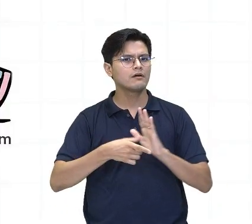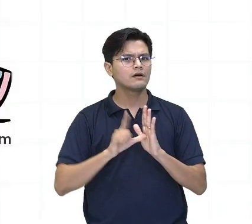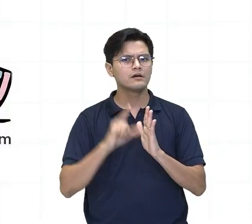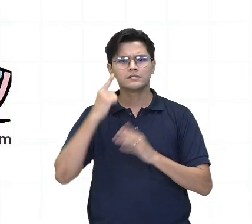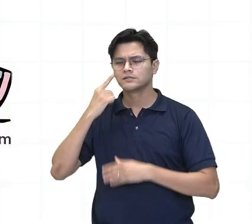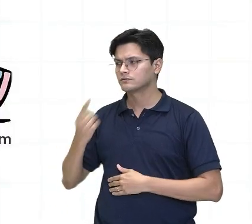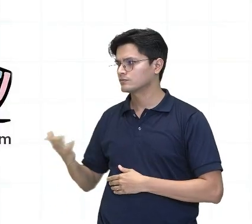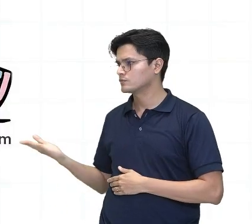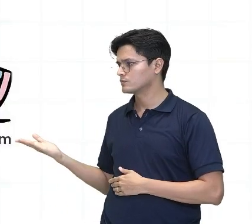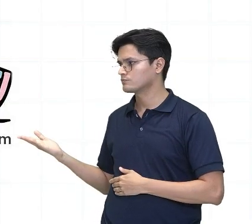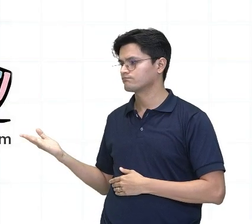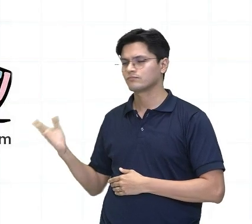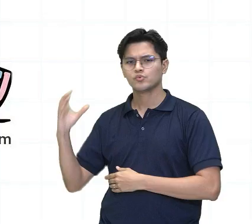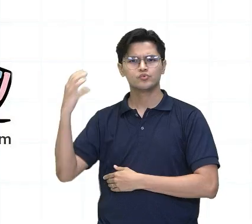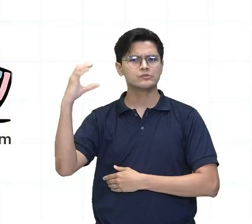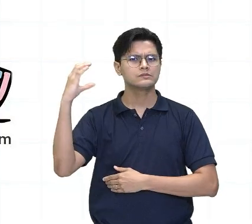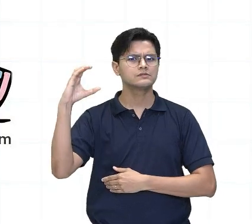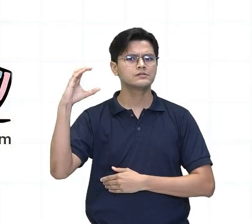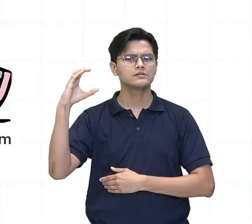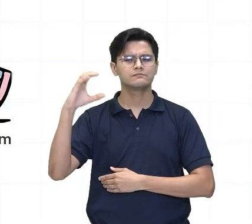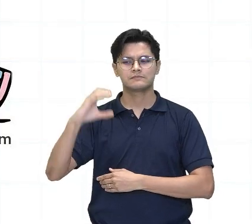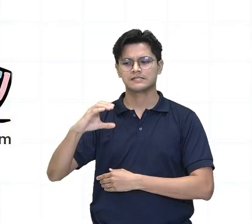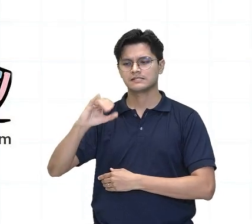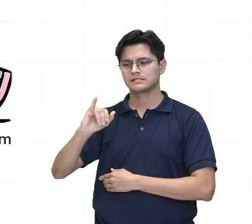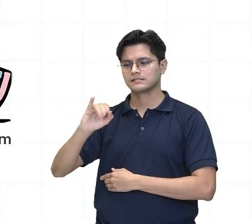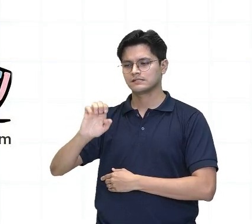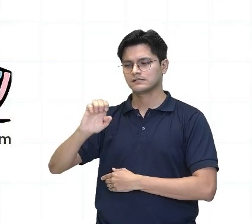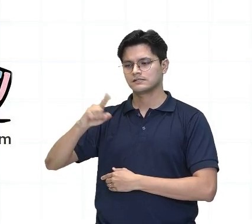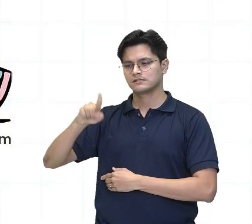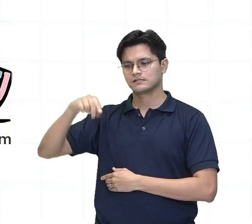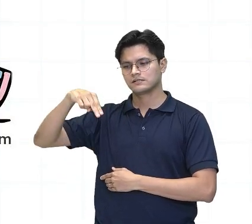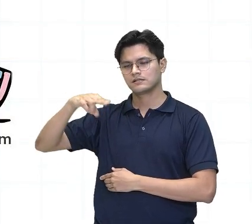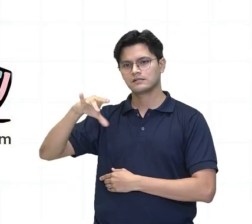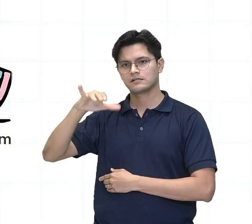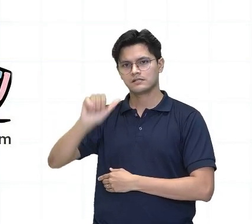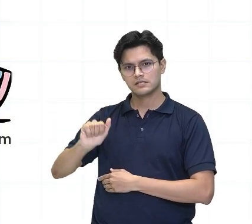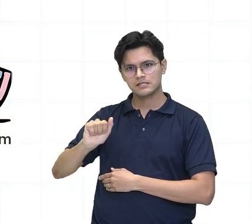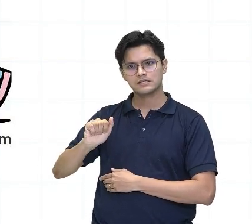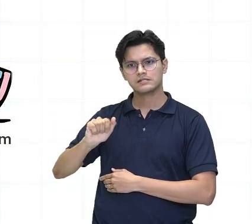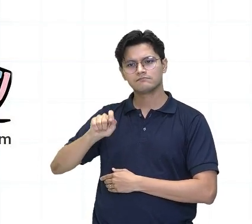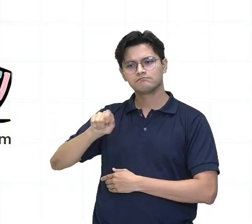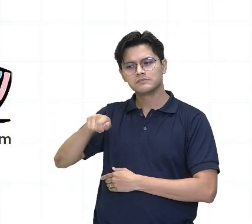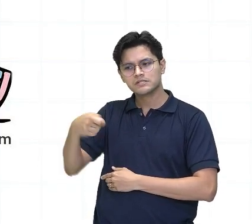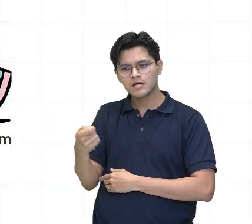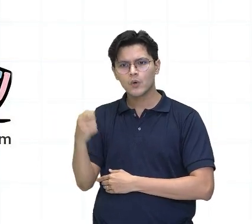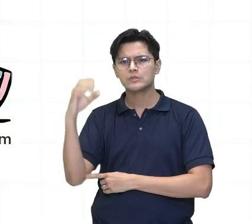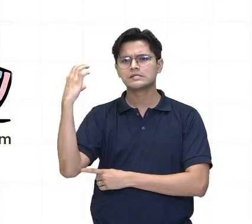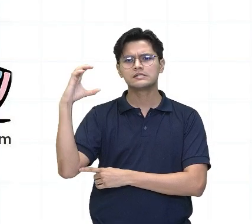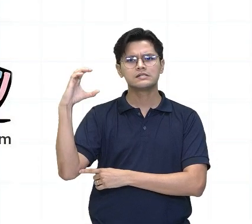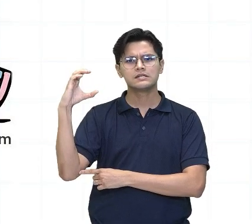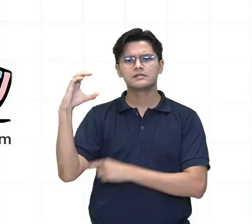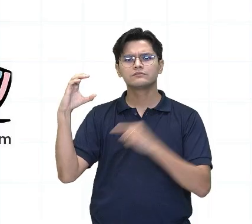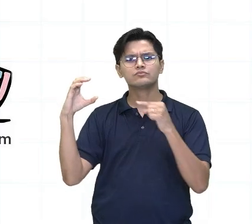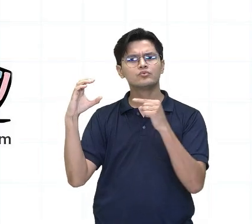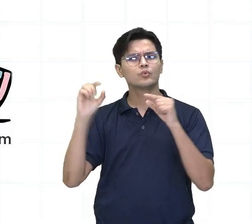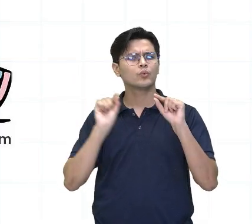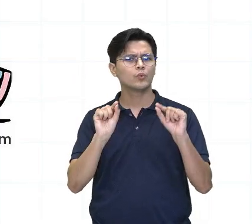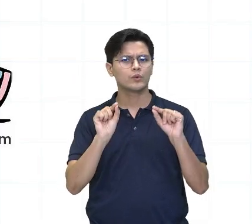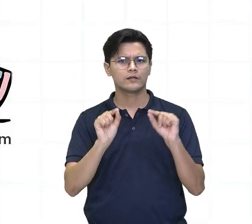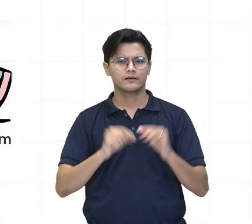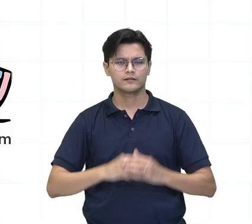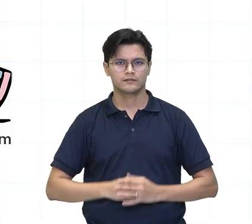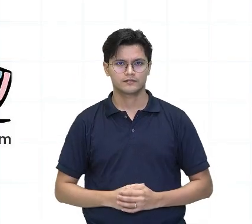Olha só, o que é ciência? Vamos investigar, é hora de conhecimento, Então, o que é